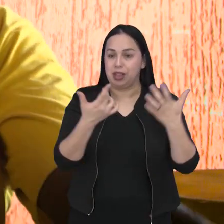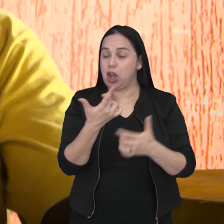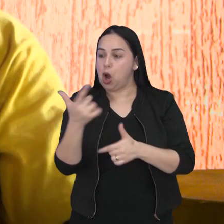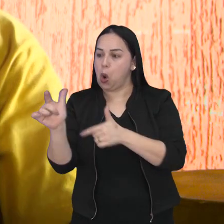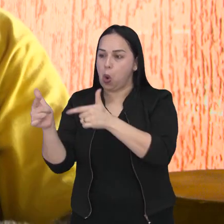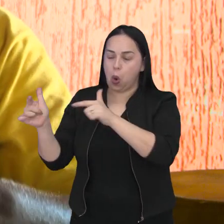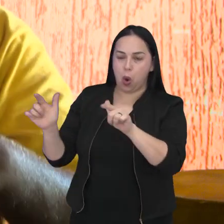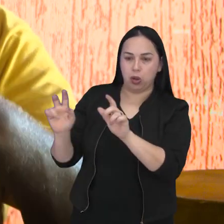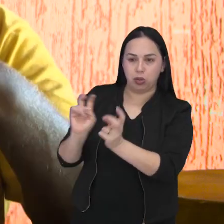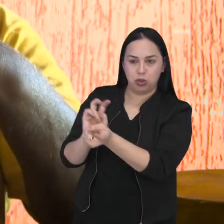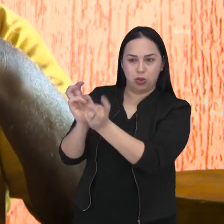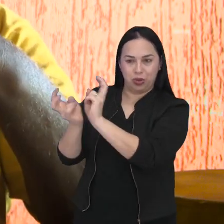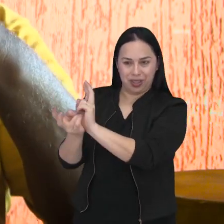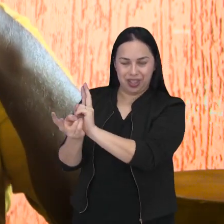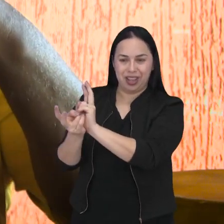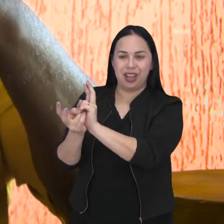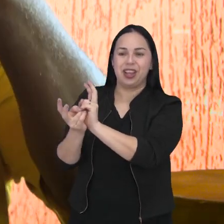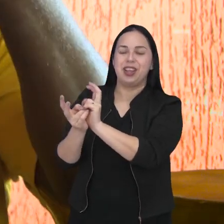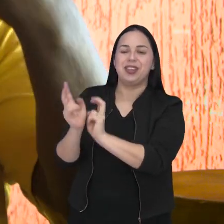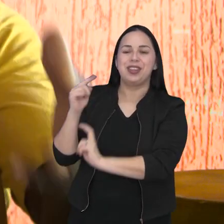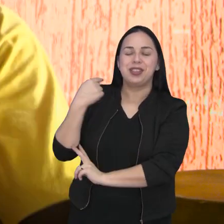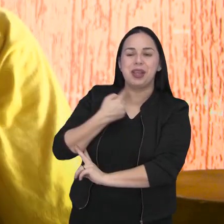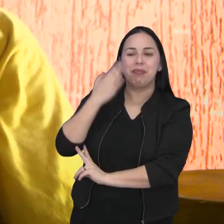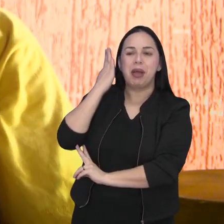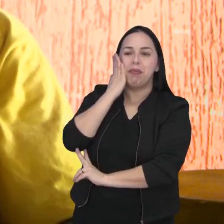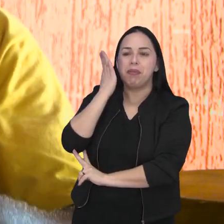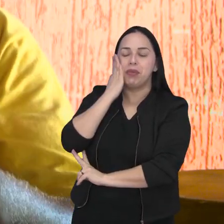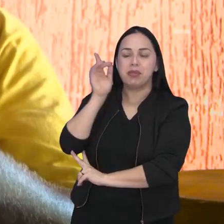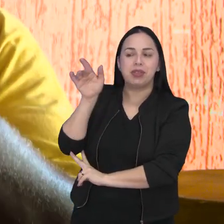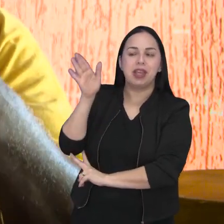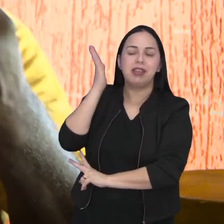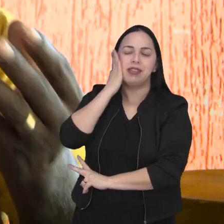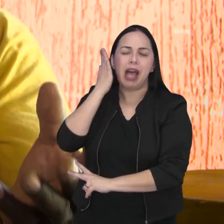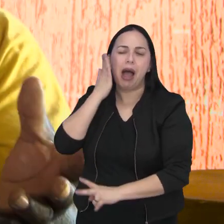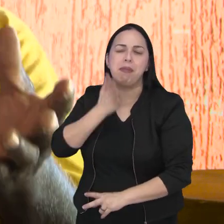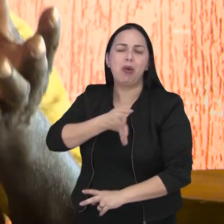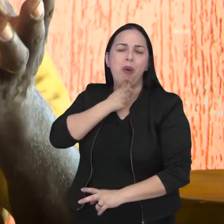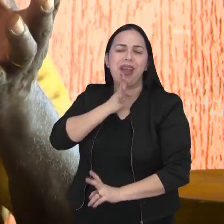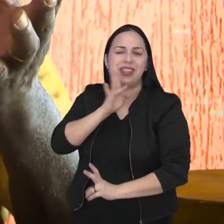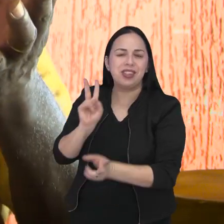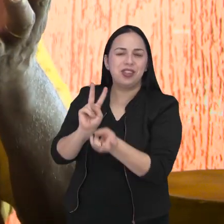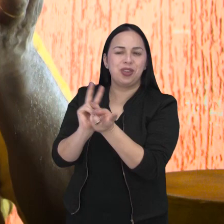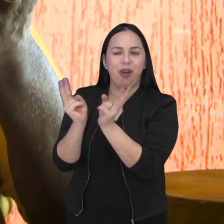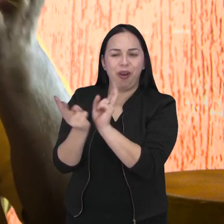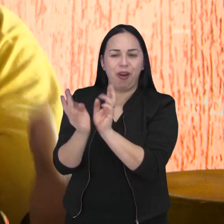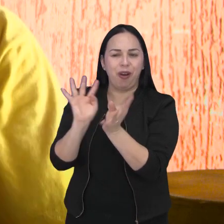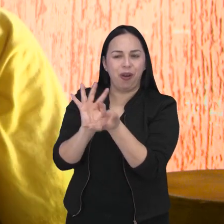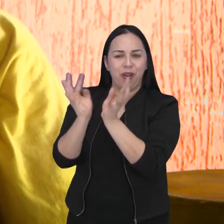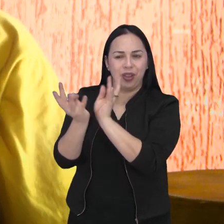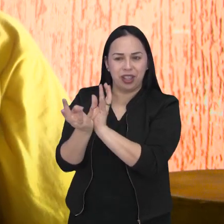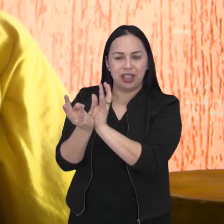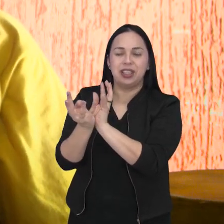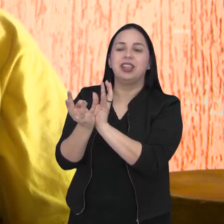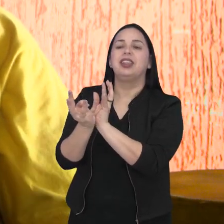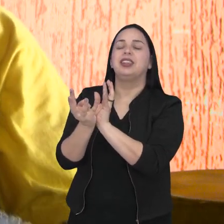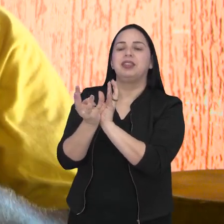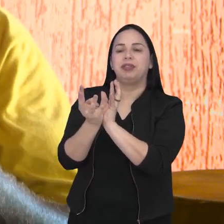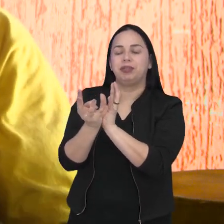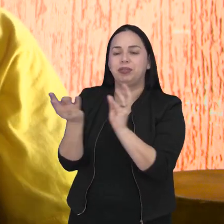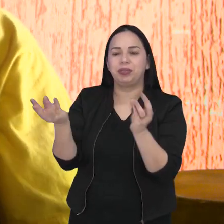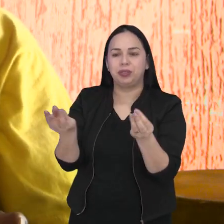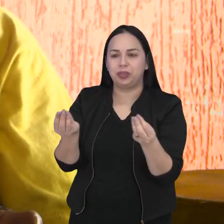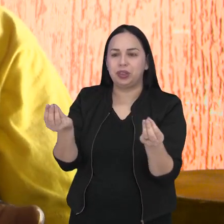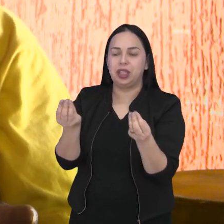numa festa, que chega lá, tem outro jongueiro que sabe, que as pessoas sabem de jongo.